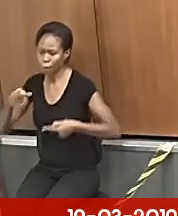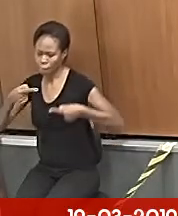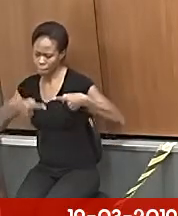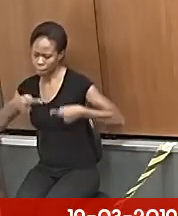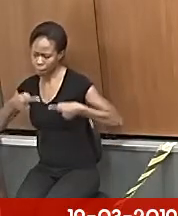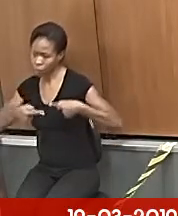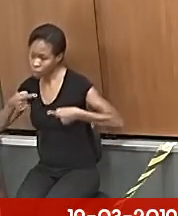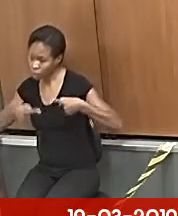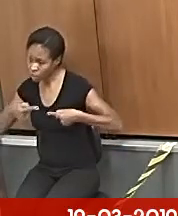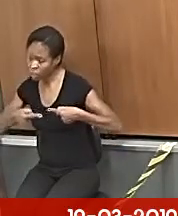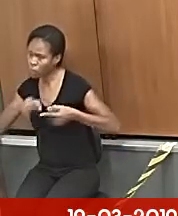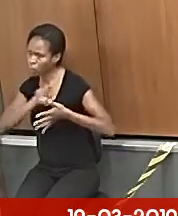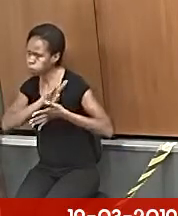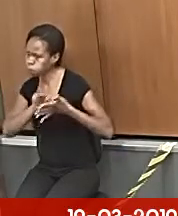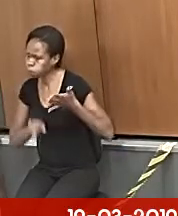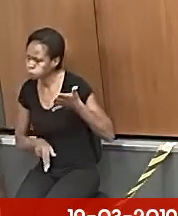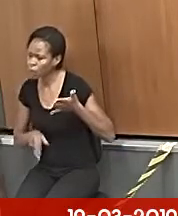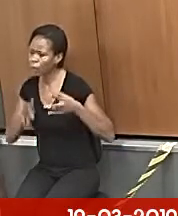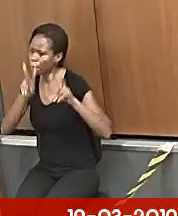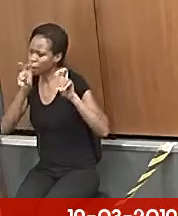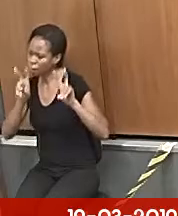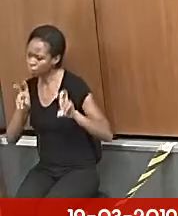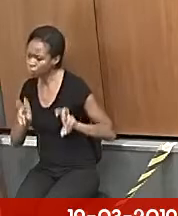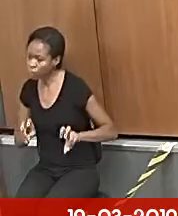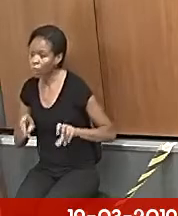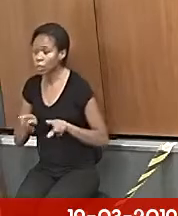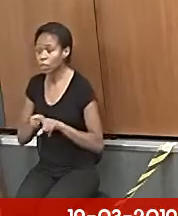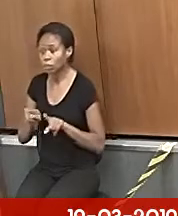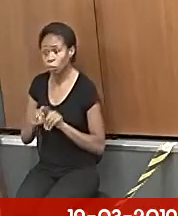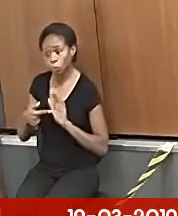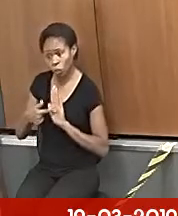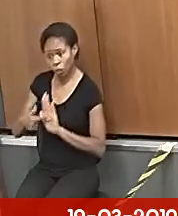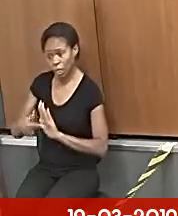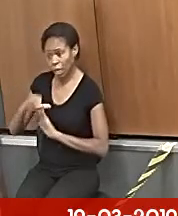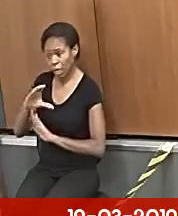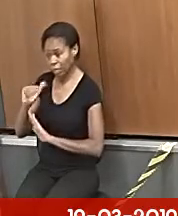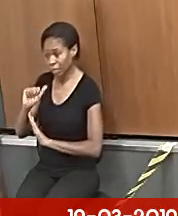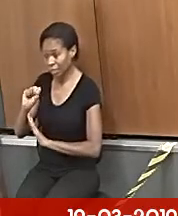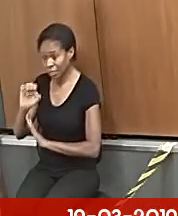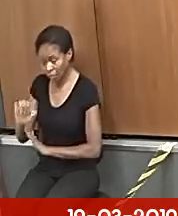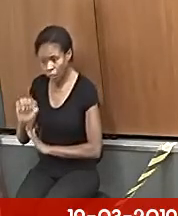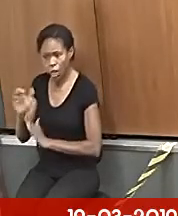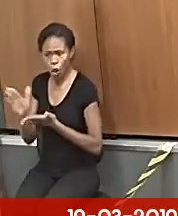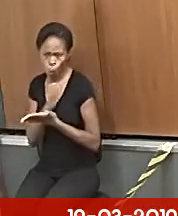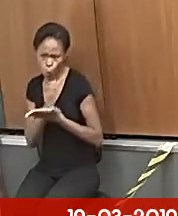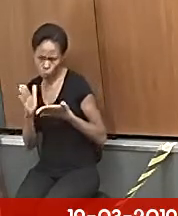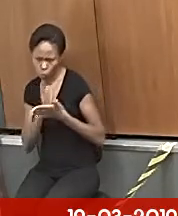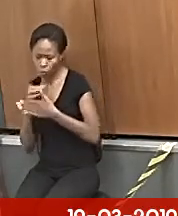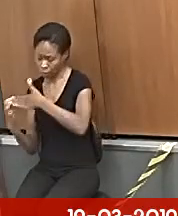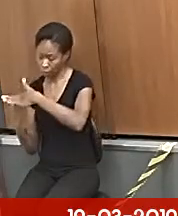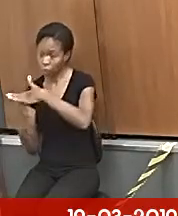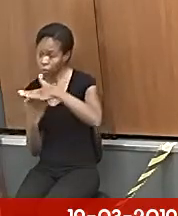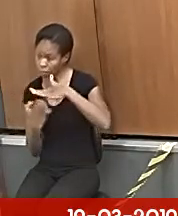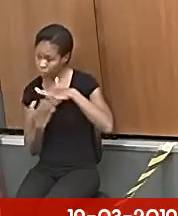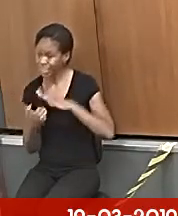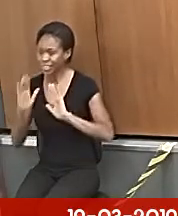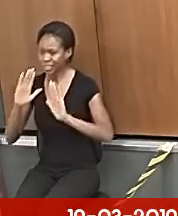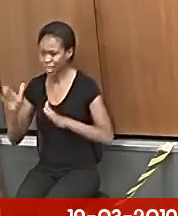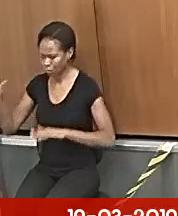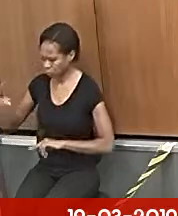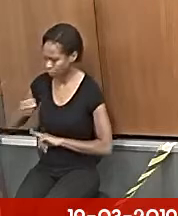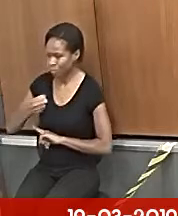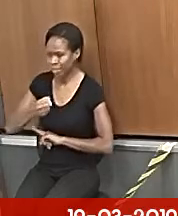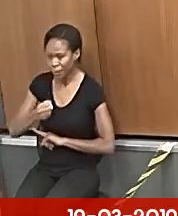e apresentar inclusive cases de algumas empresas que que já entregaram pessoas com a deficiência intelectual